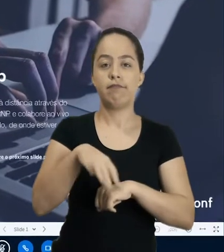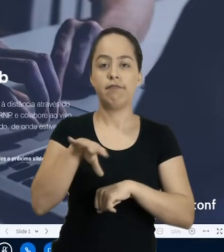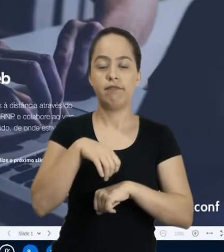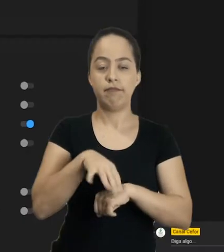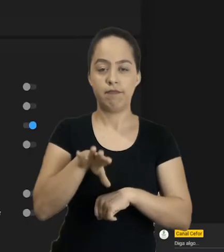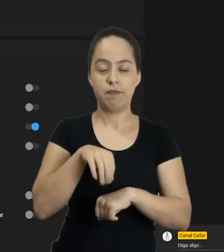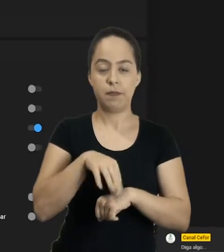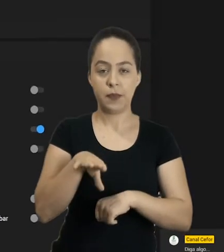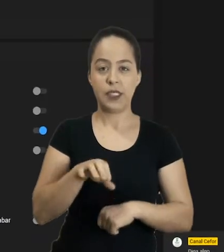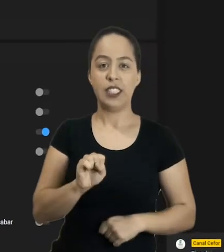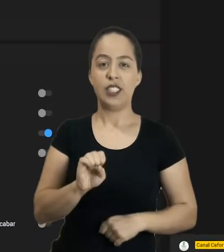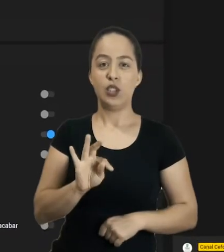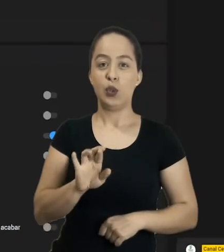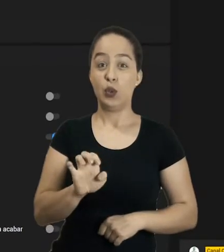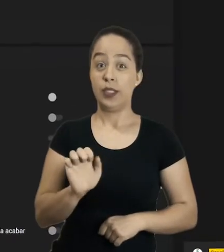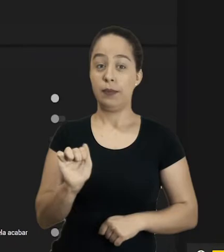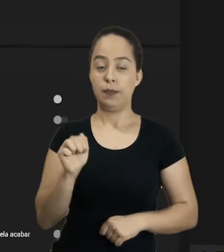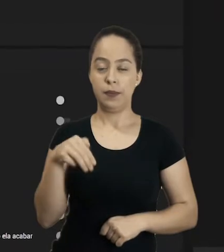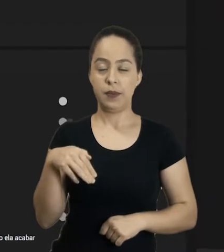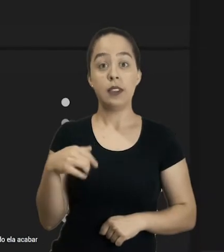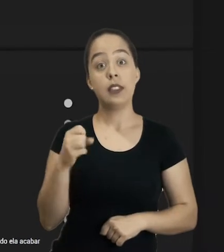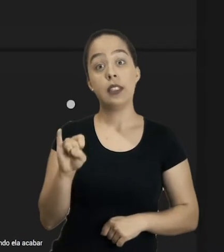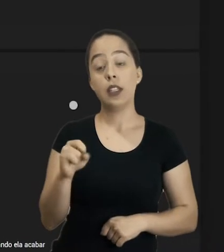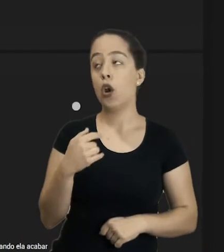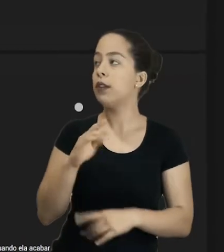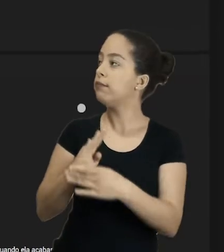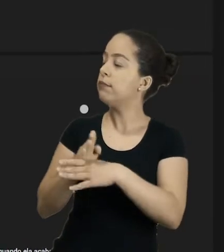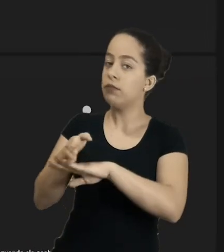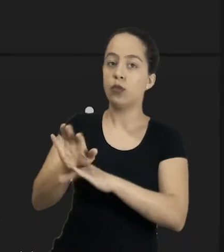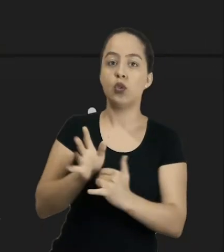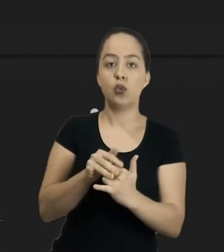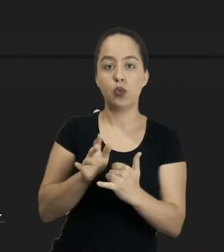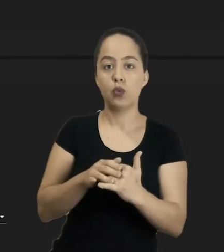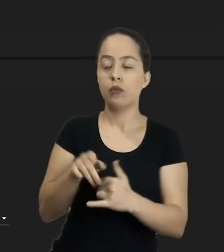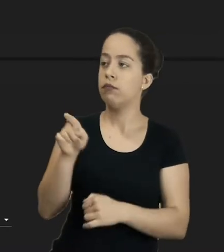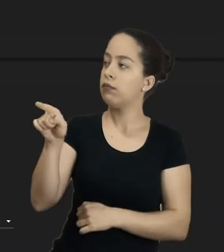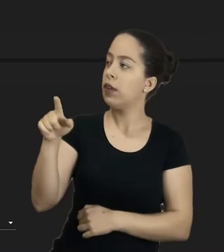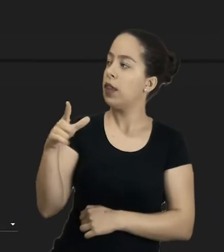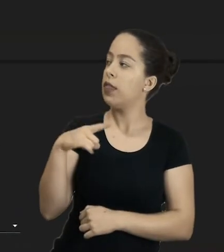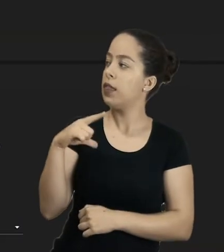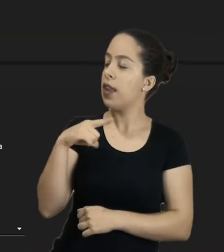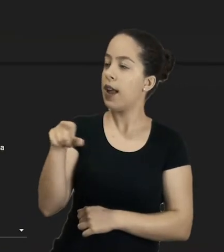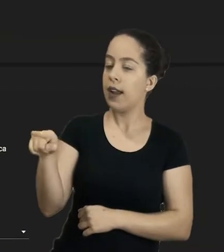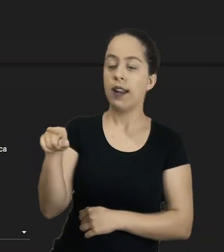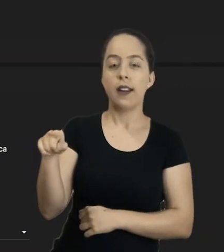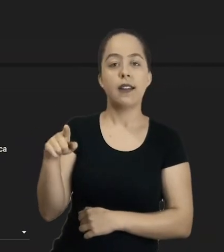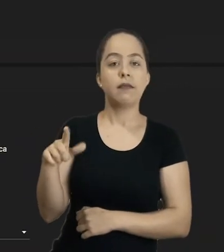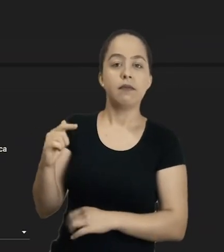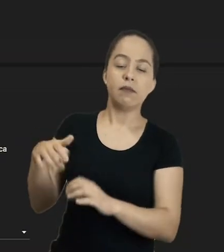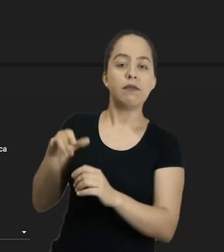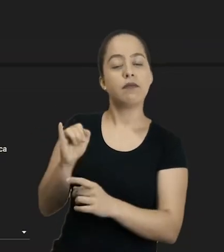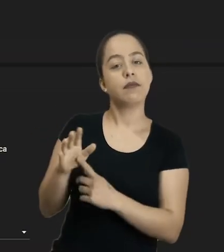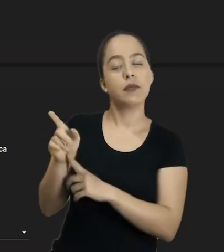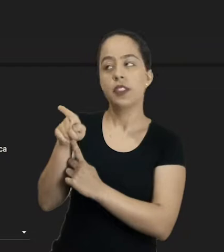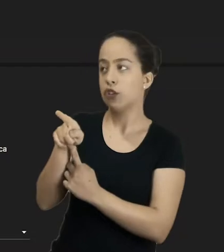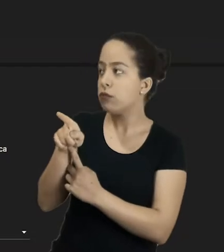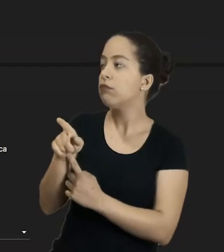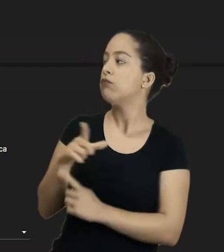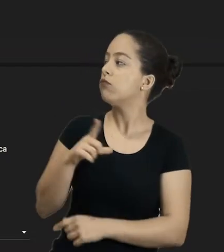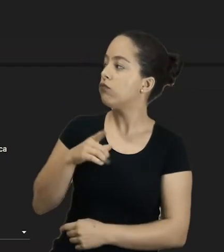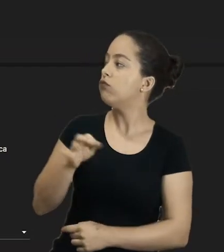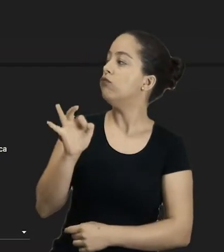Se a gente for aqui no YouTube, ele vai aparecer aqui, ó, que está sendo recebido a imagem da